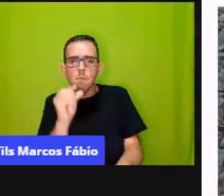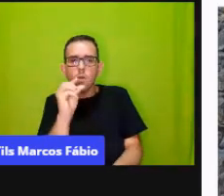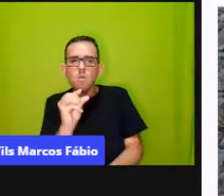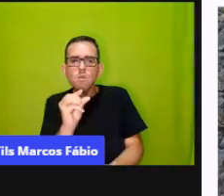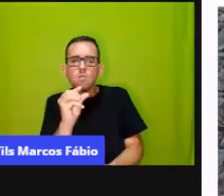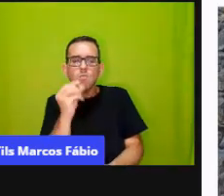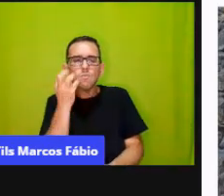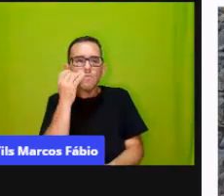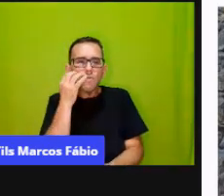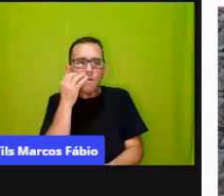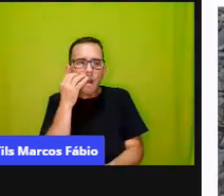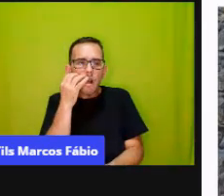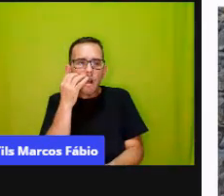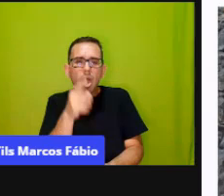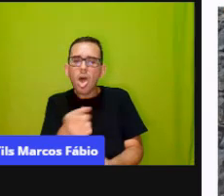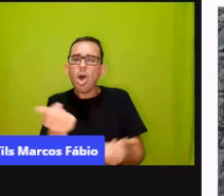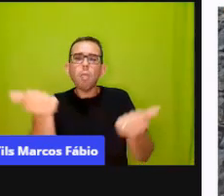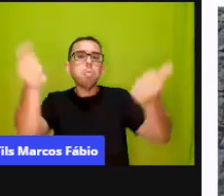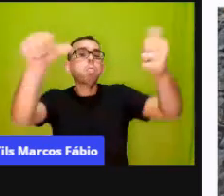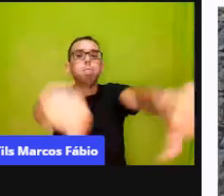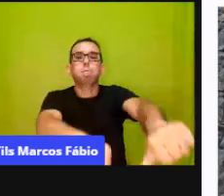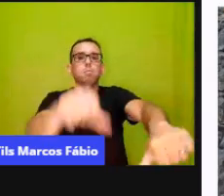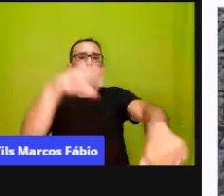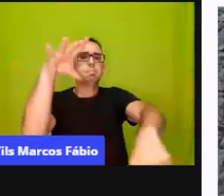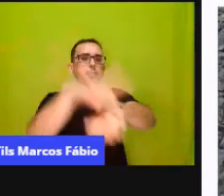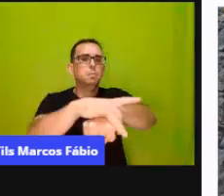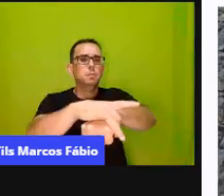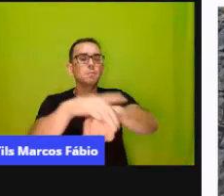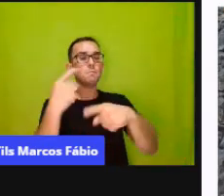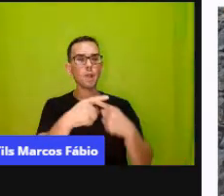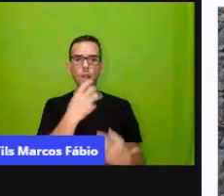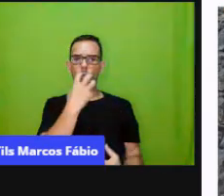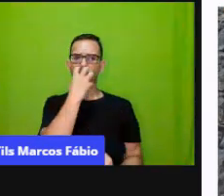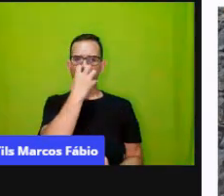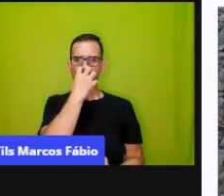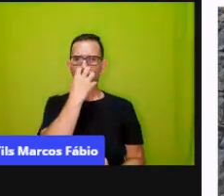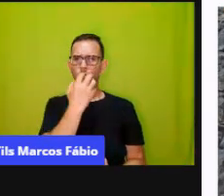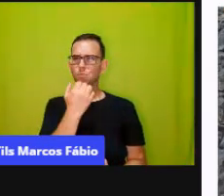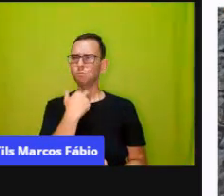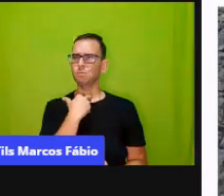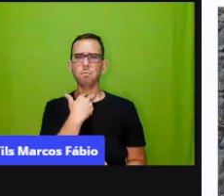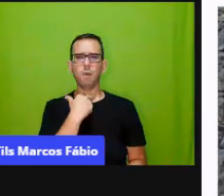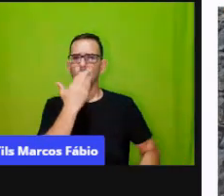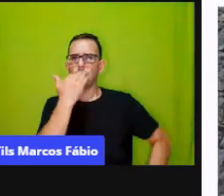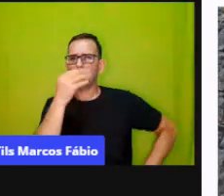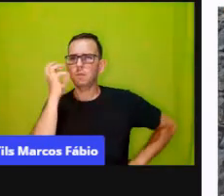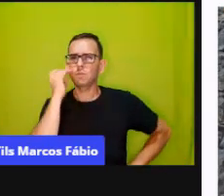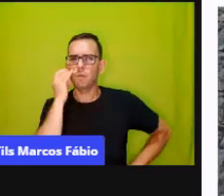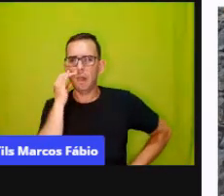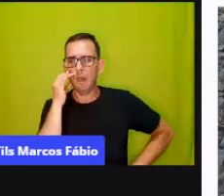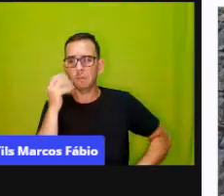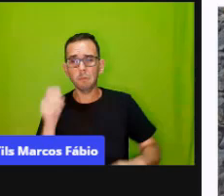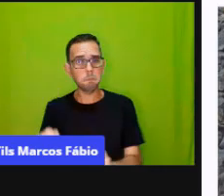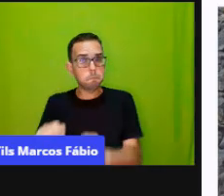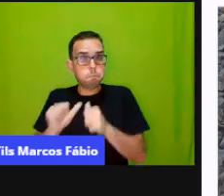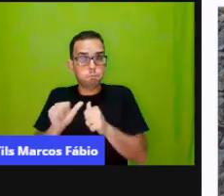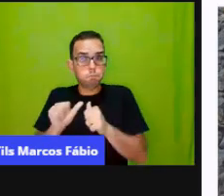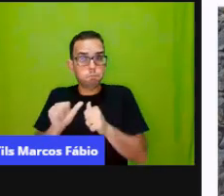e as consequências são extremamente negativas, porque o cão não come chocolate e é tóxico para ele pode passar